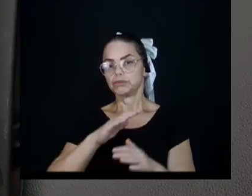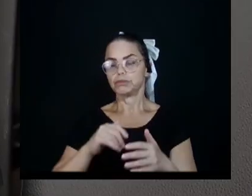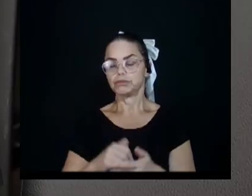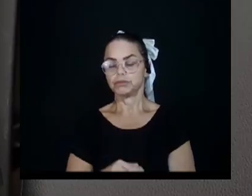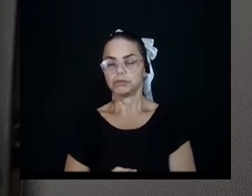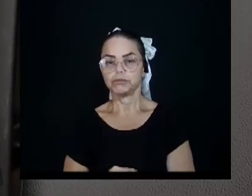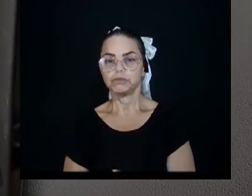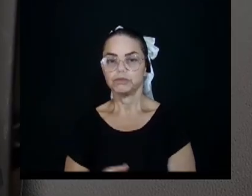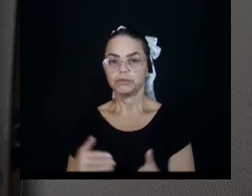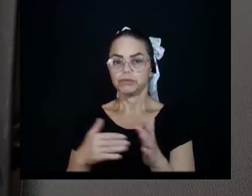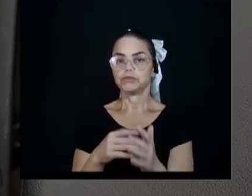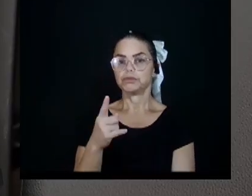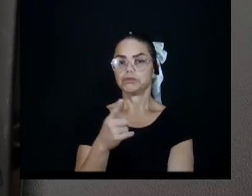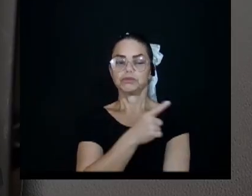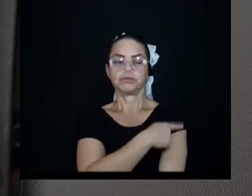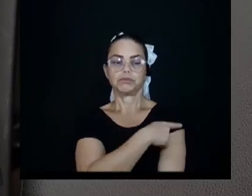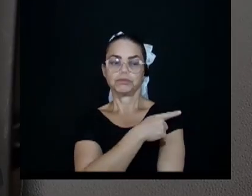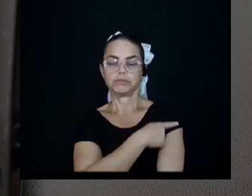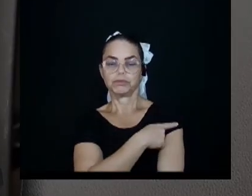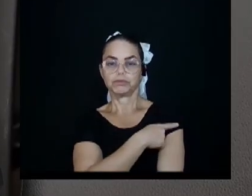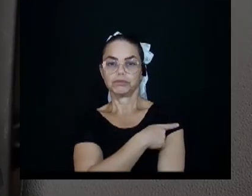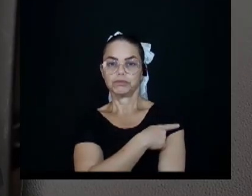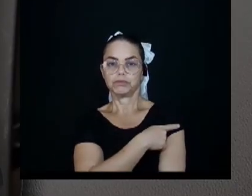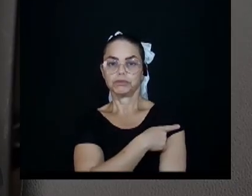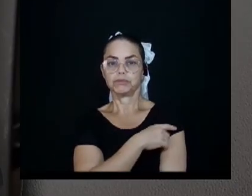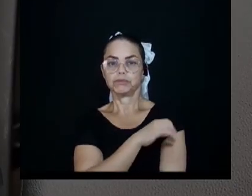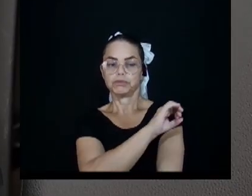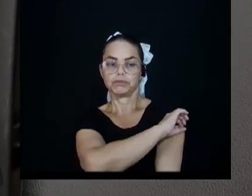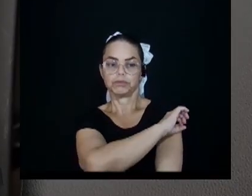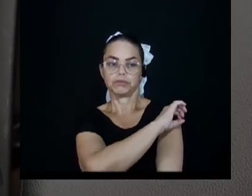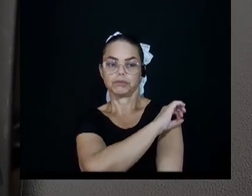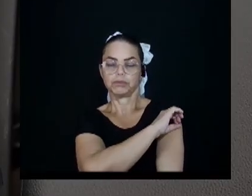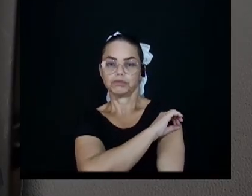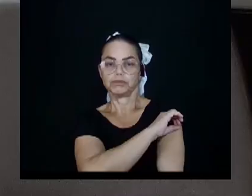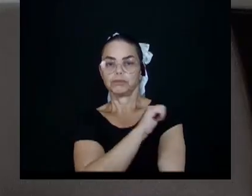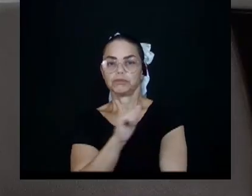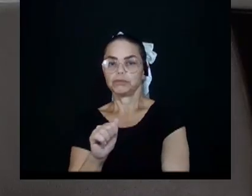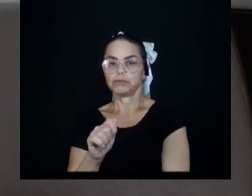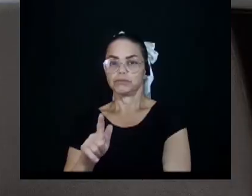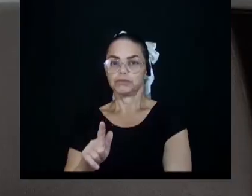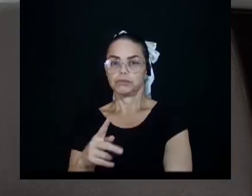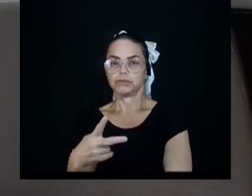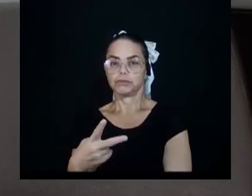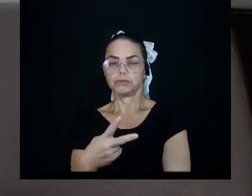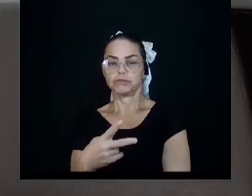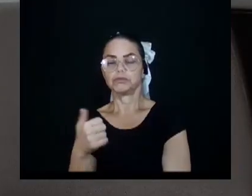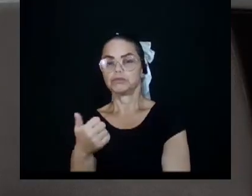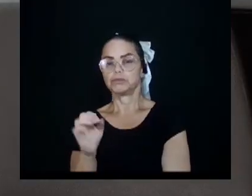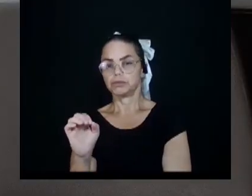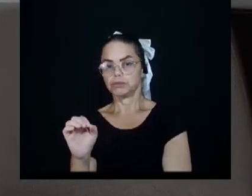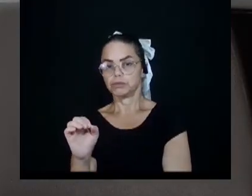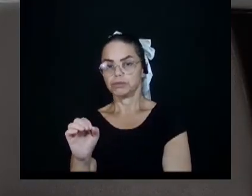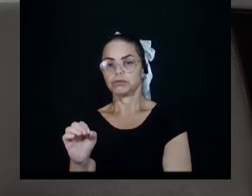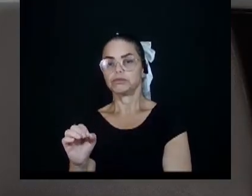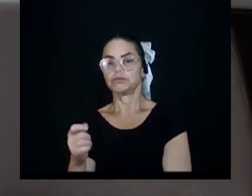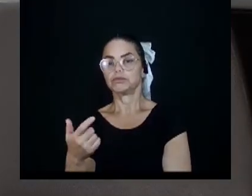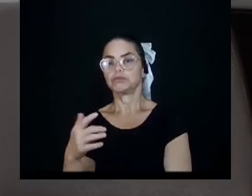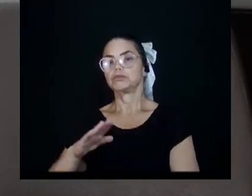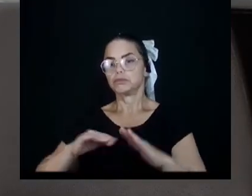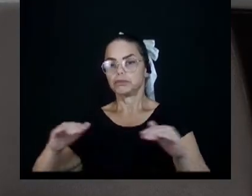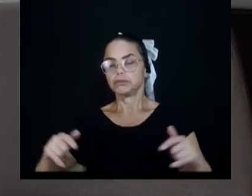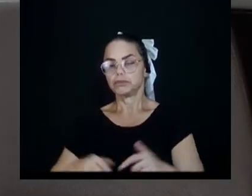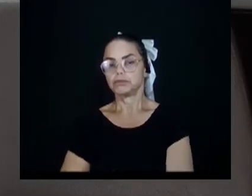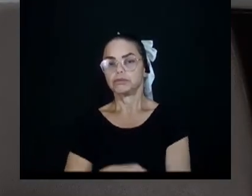ano, são nas creches. Né? No AG2, 10 crianças. No AG3, 25 crianças